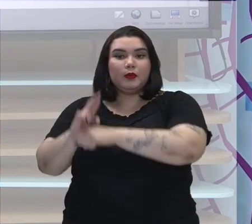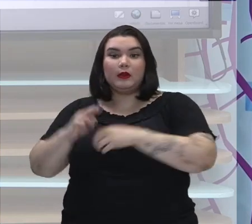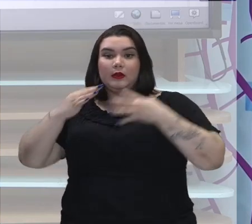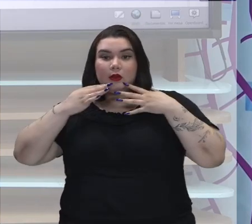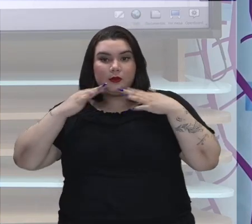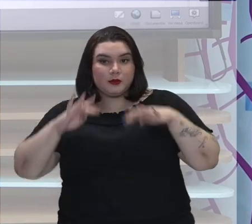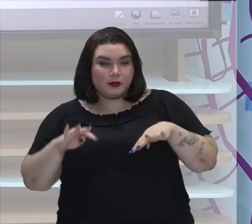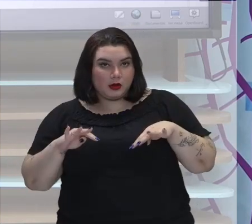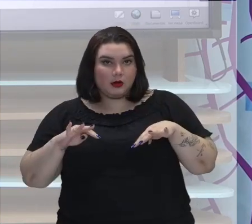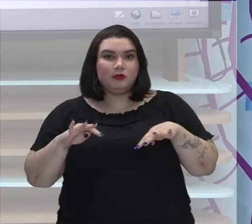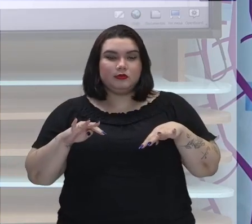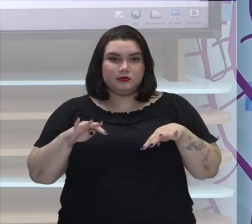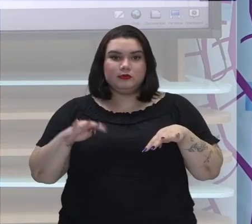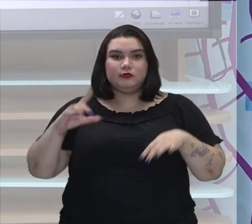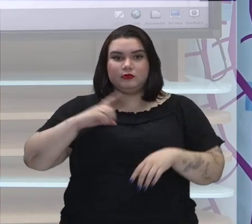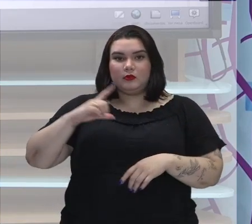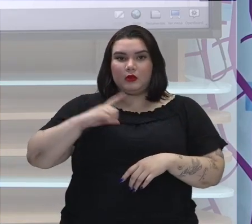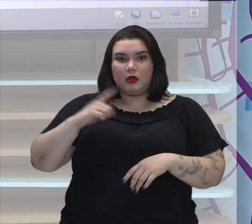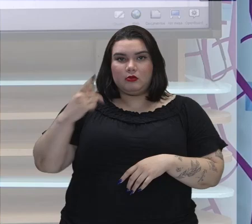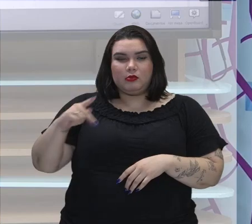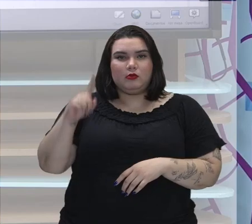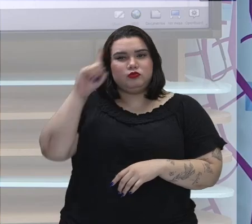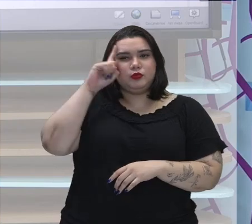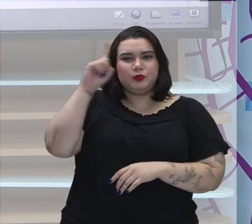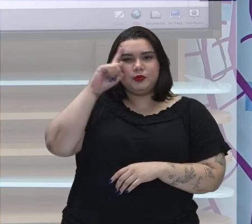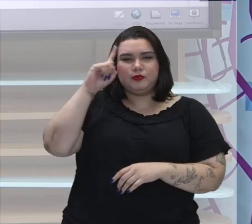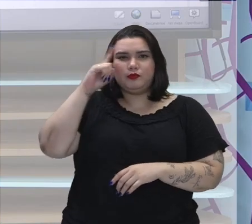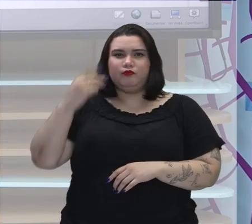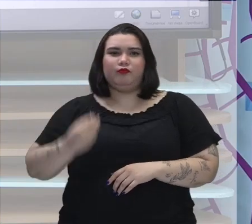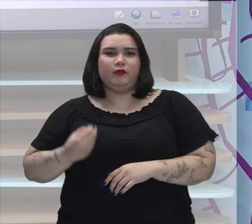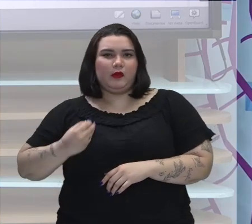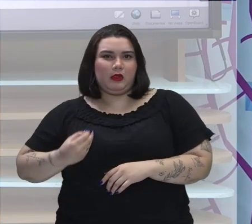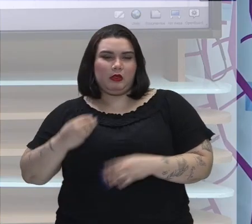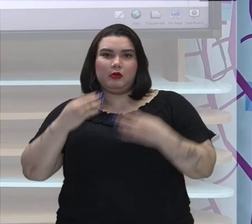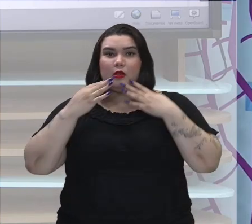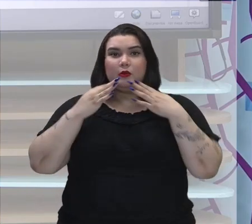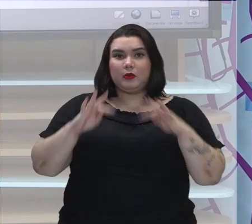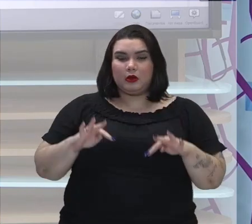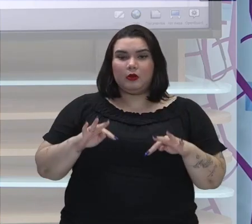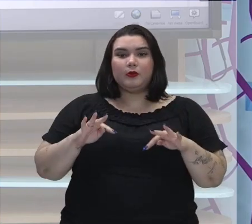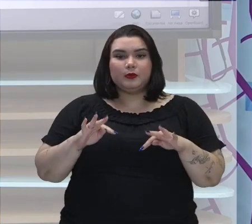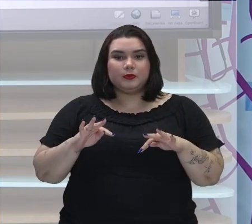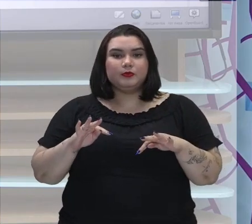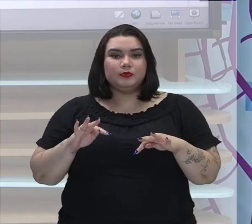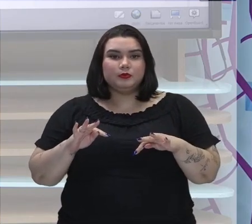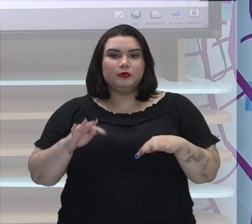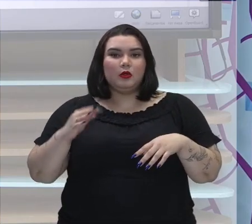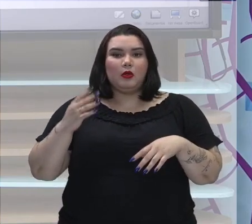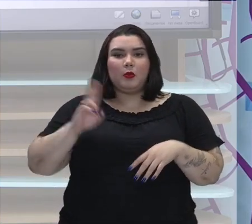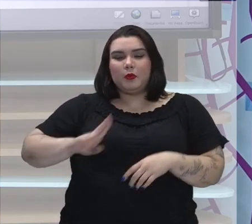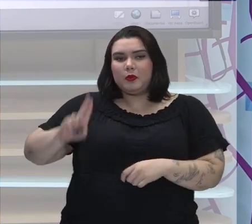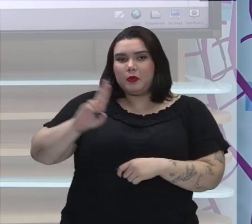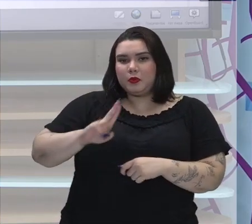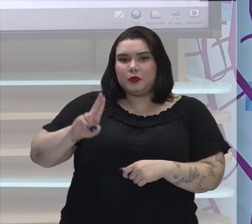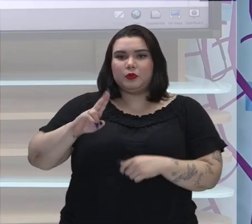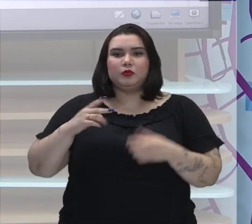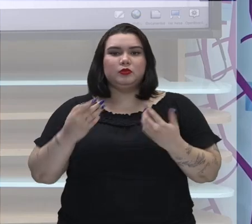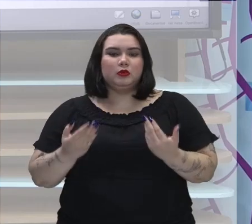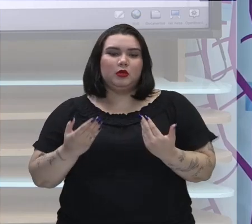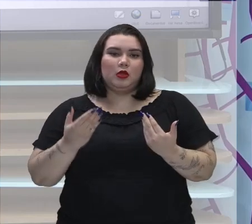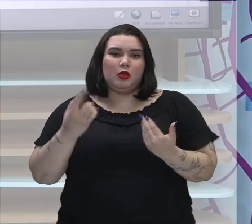naturais, para o seu dia a dia, de modo muito natural, né, para o consumo,